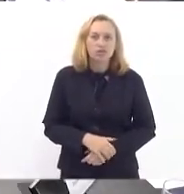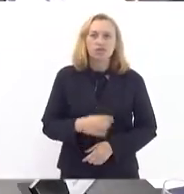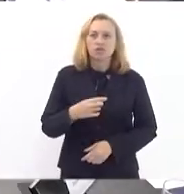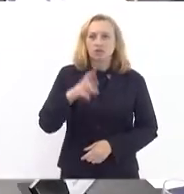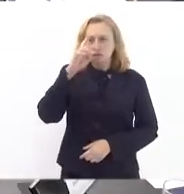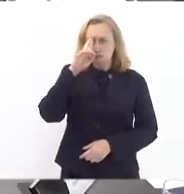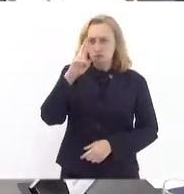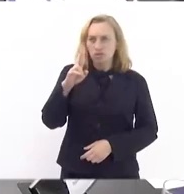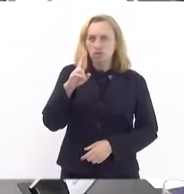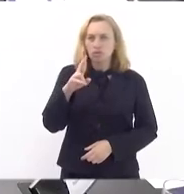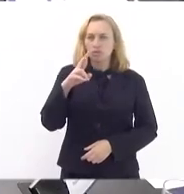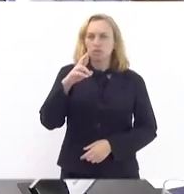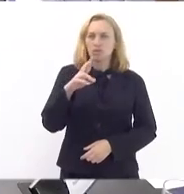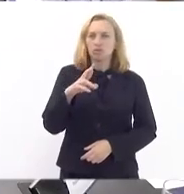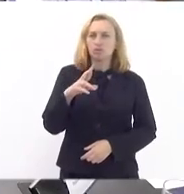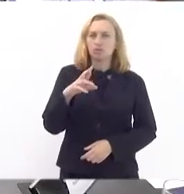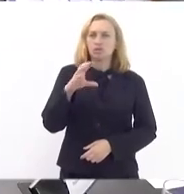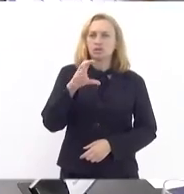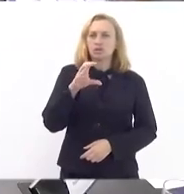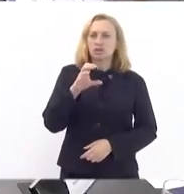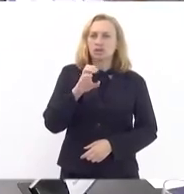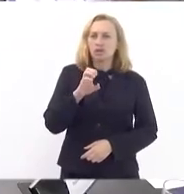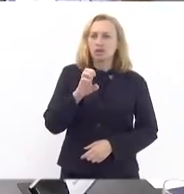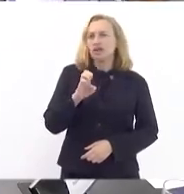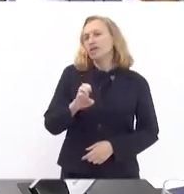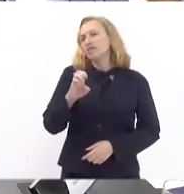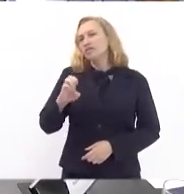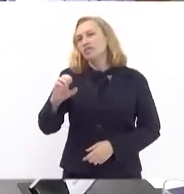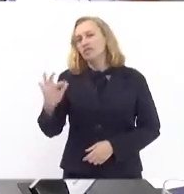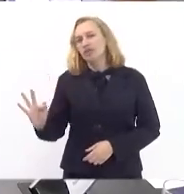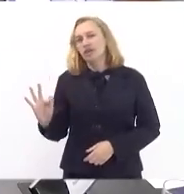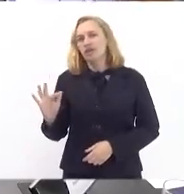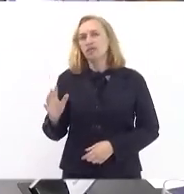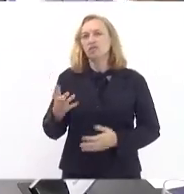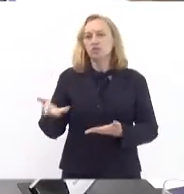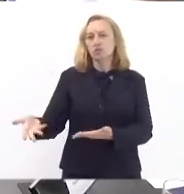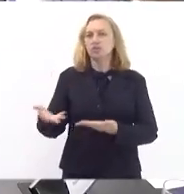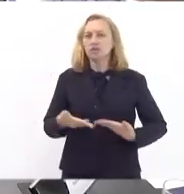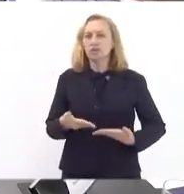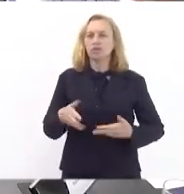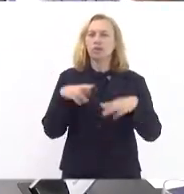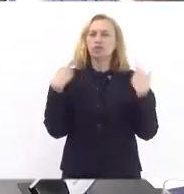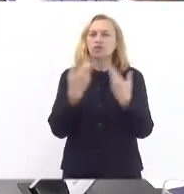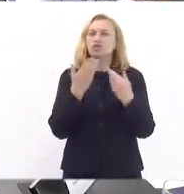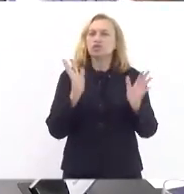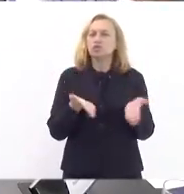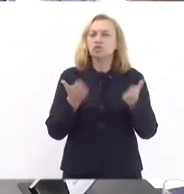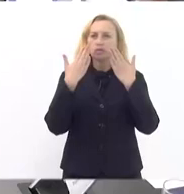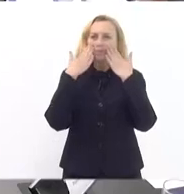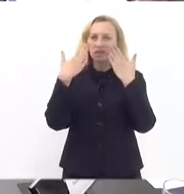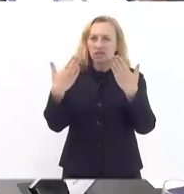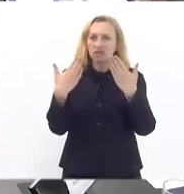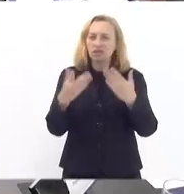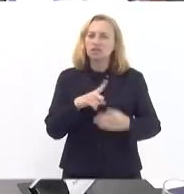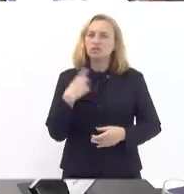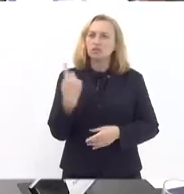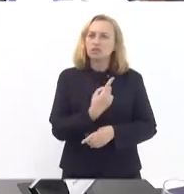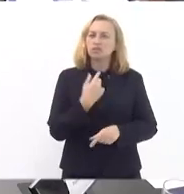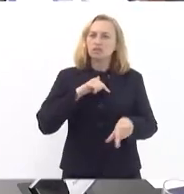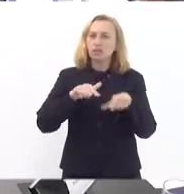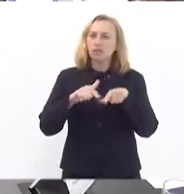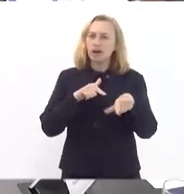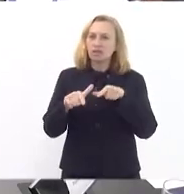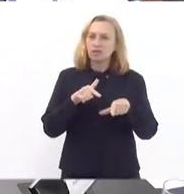comandante do dia prefere foi convocado para essa essa reunião de hoje e trouxe uma apresentação da nossa atuação